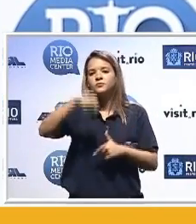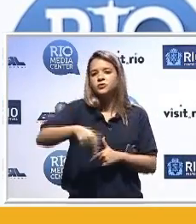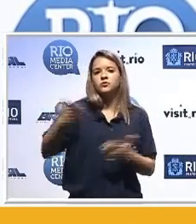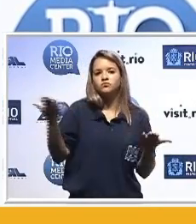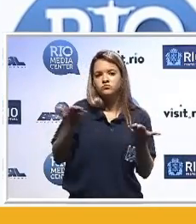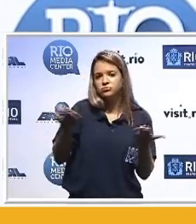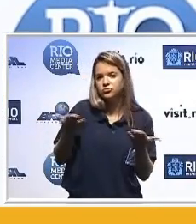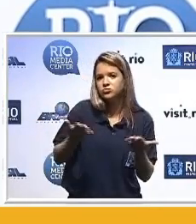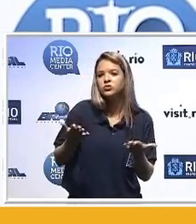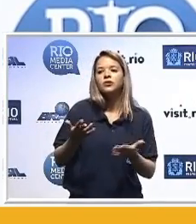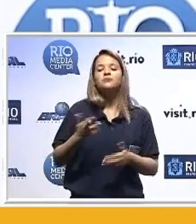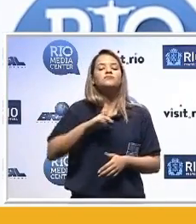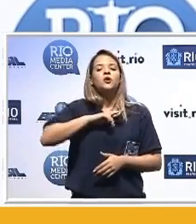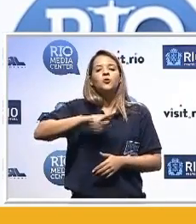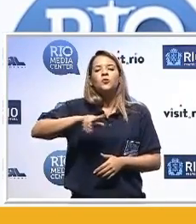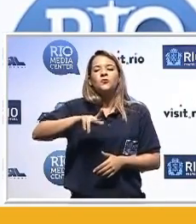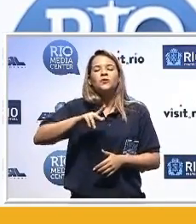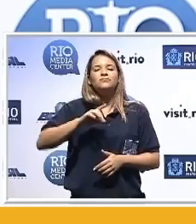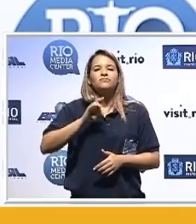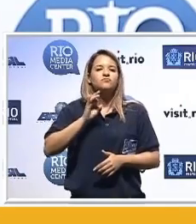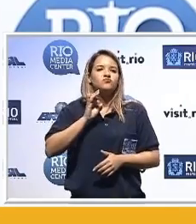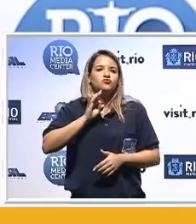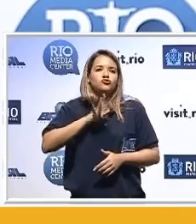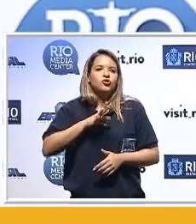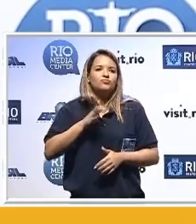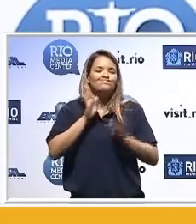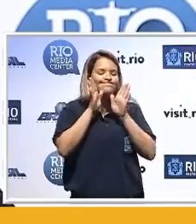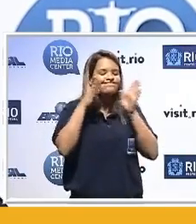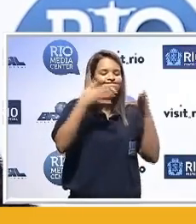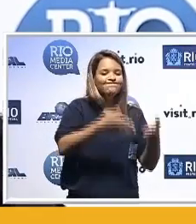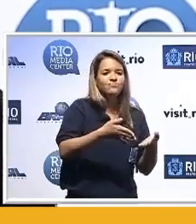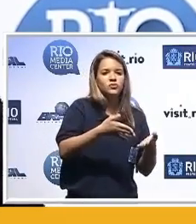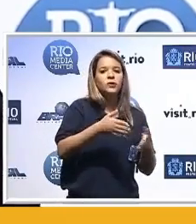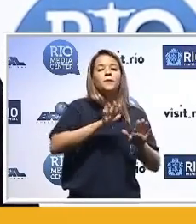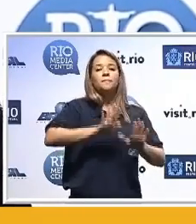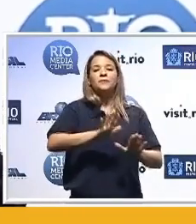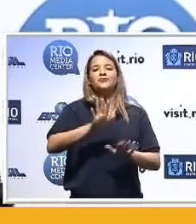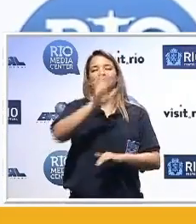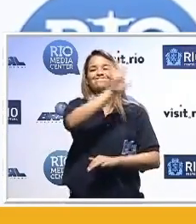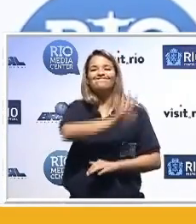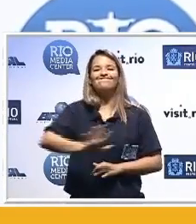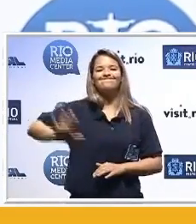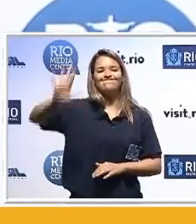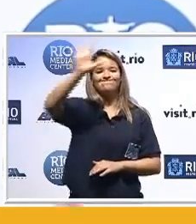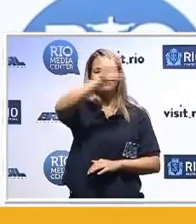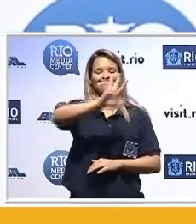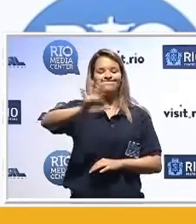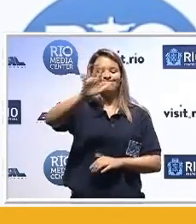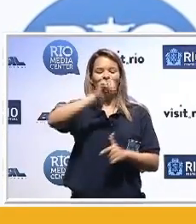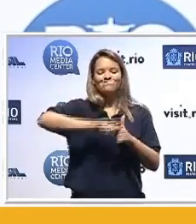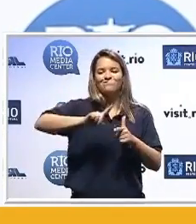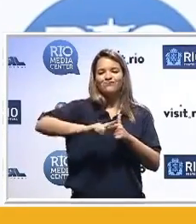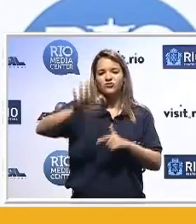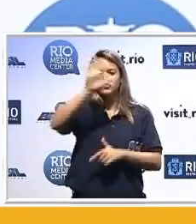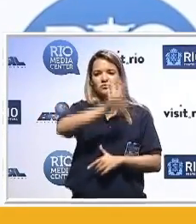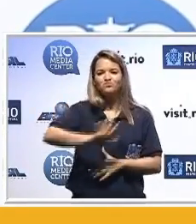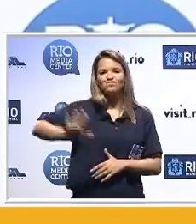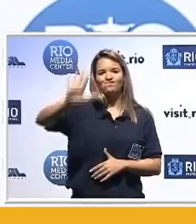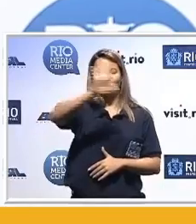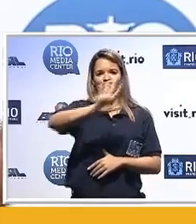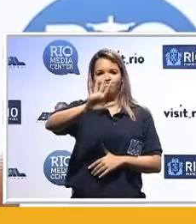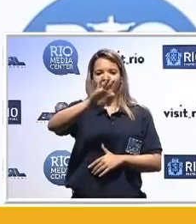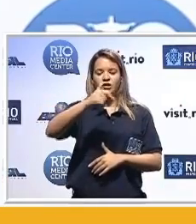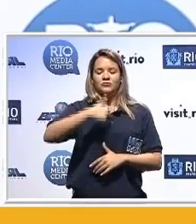não é só relacionado a isso. É relacionado a um quadro geral que é assim, e aqui eu vou ser muito franco e direto, porque sem